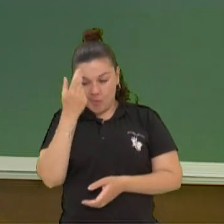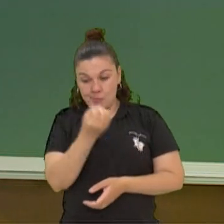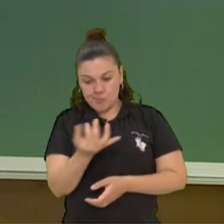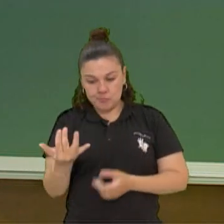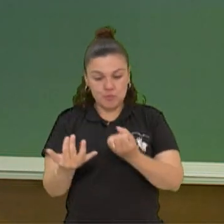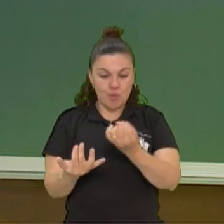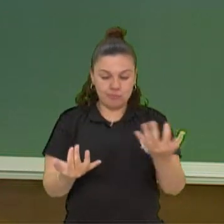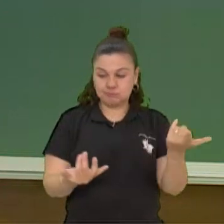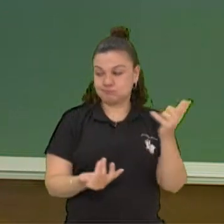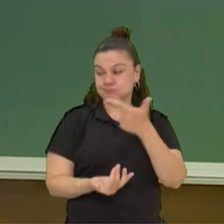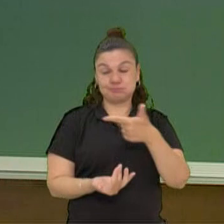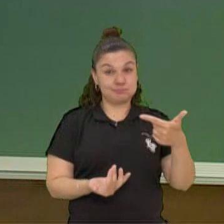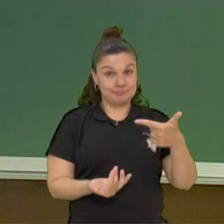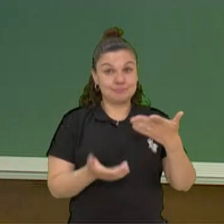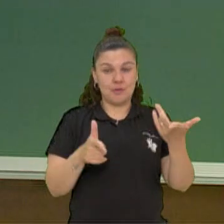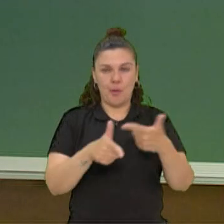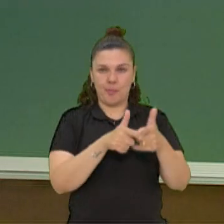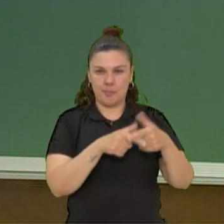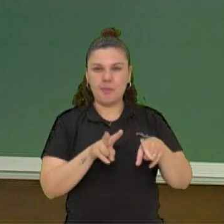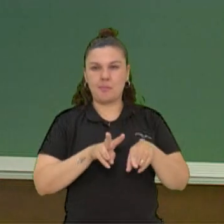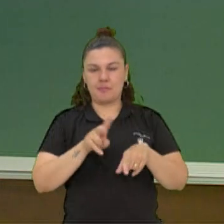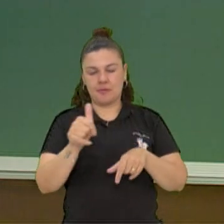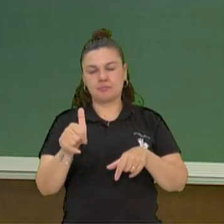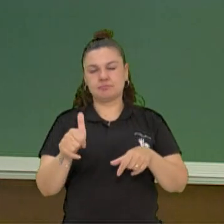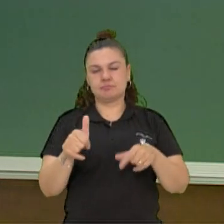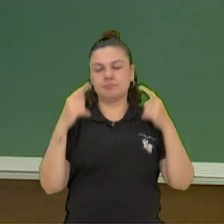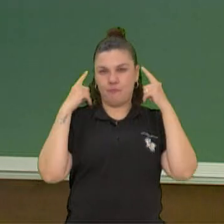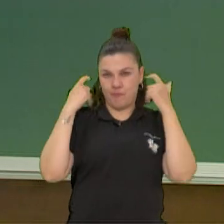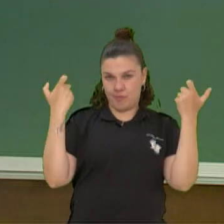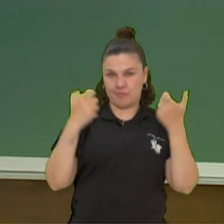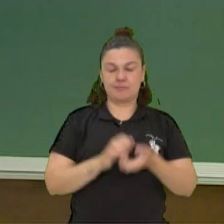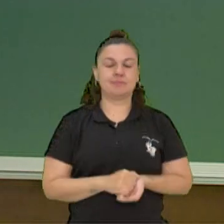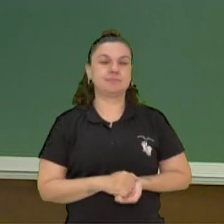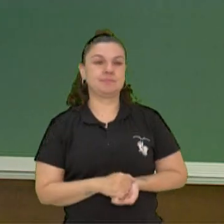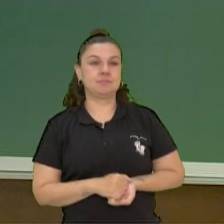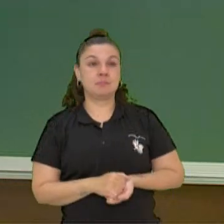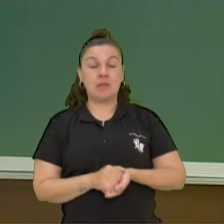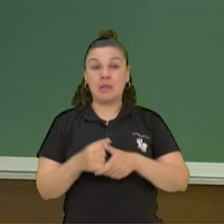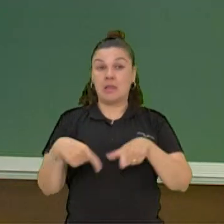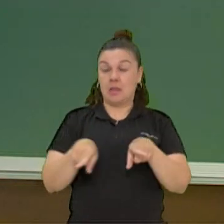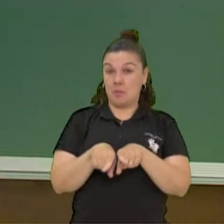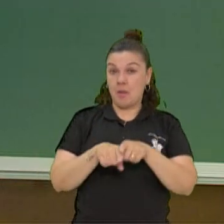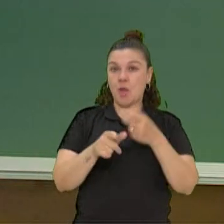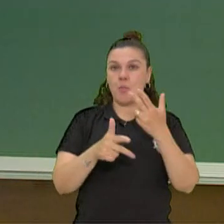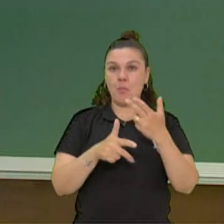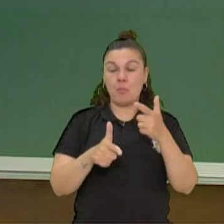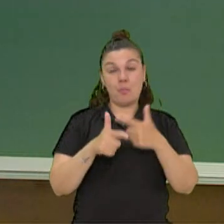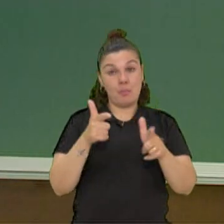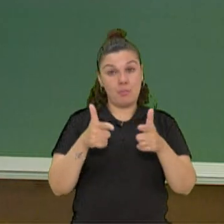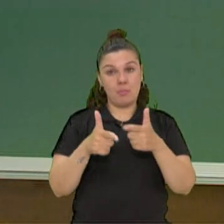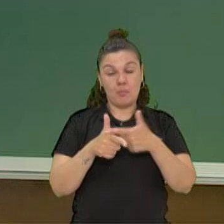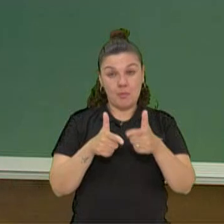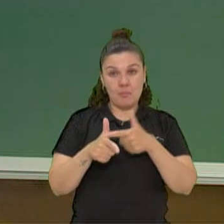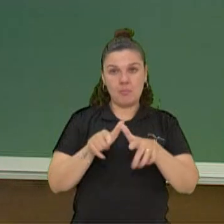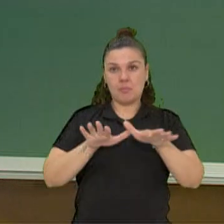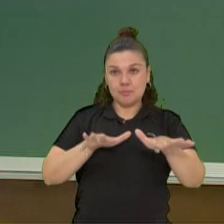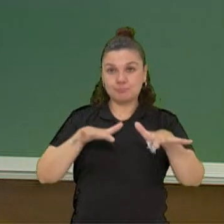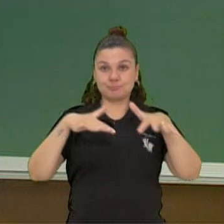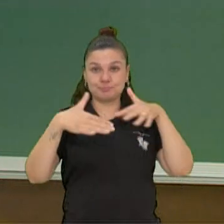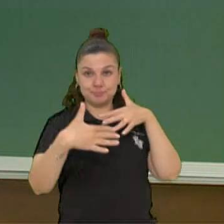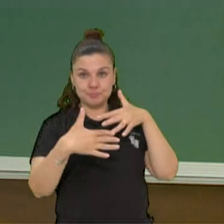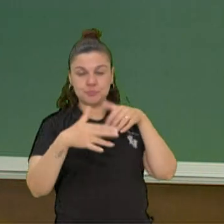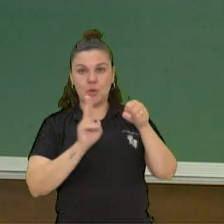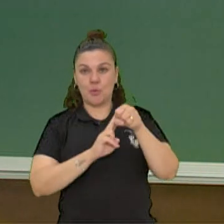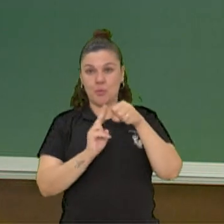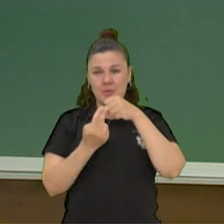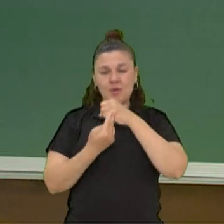e acabam optando pela marginalidade, pelo uso da violência. Problema de mobilidade urbana, que é o transporte, A gente